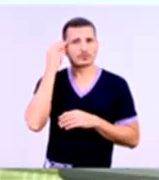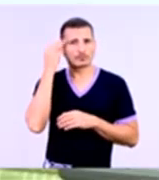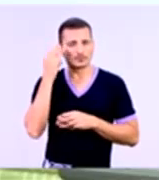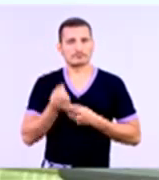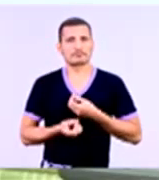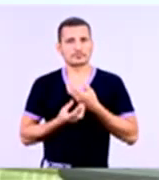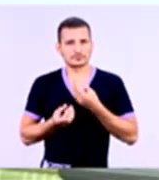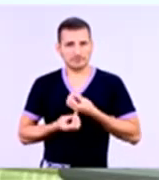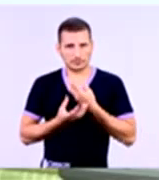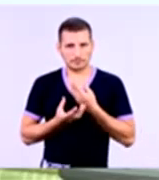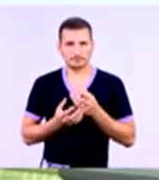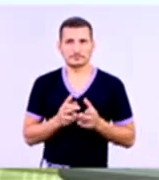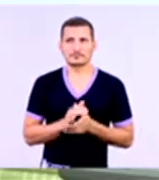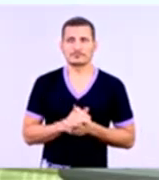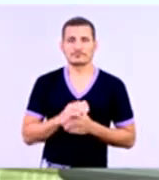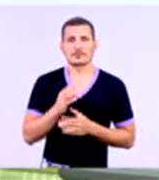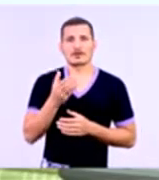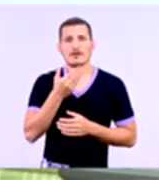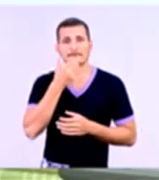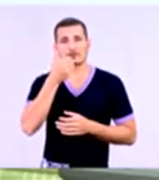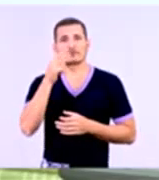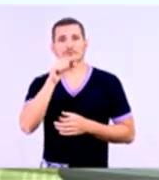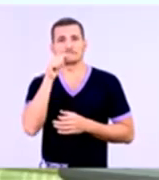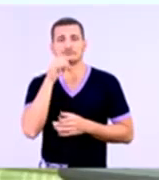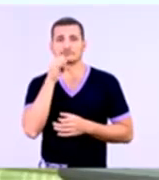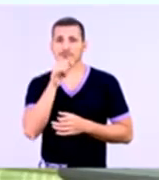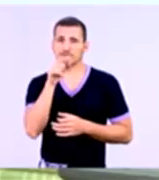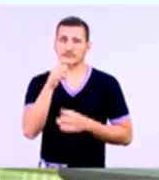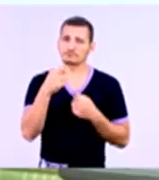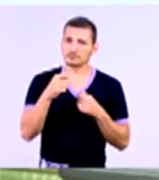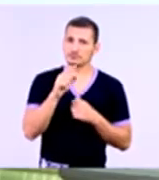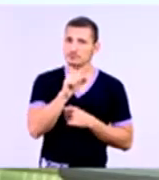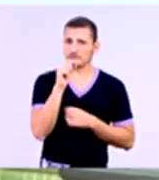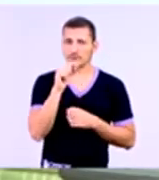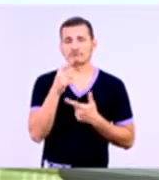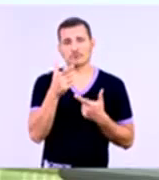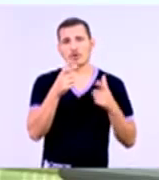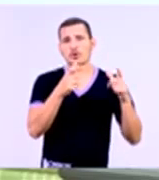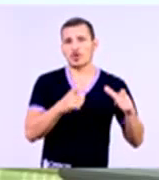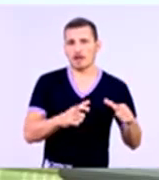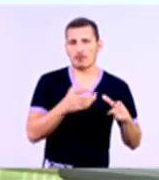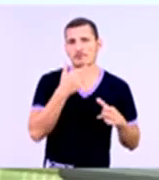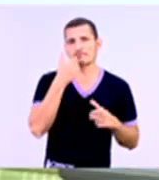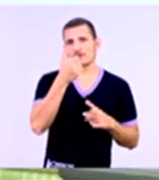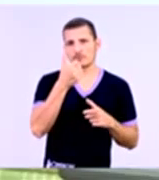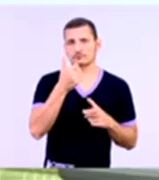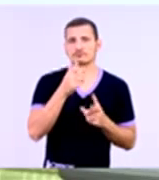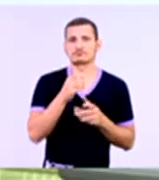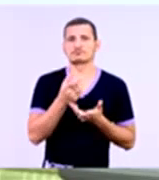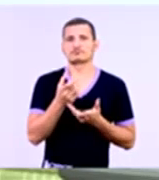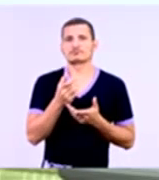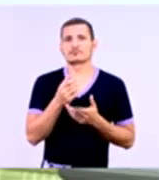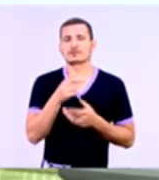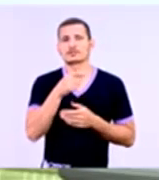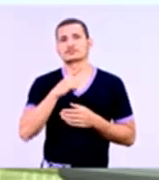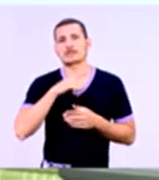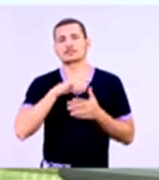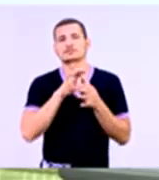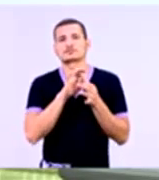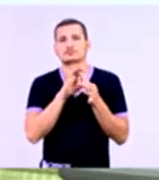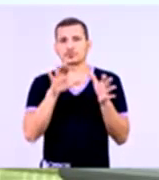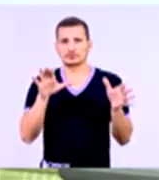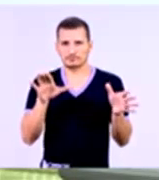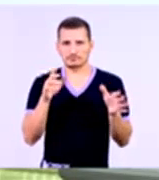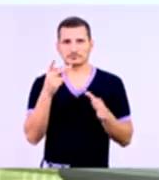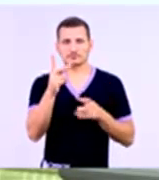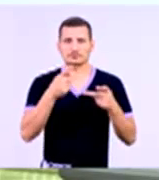produção. A melhor opção, se você tiver que optar, opte pelo local, em que o recurso sempre vai estar disponível no